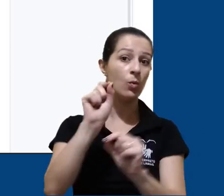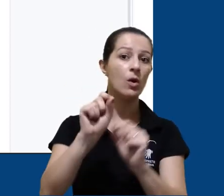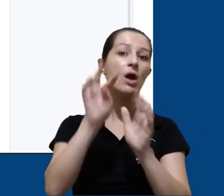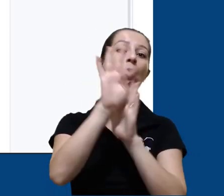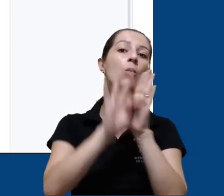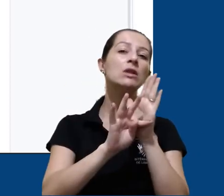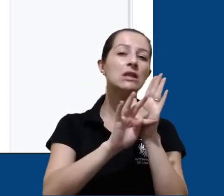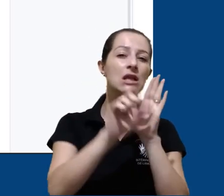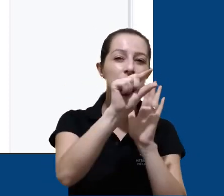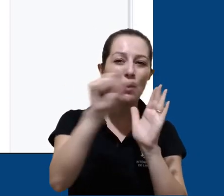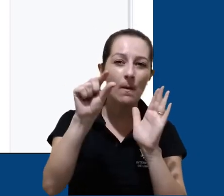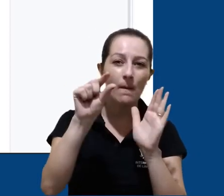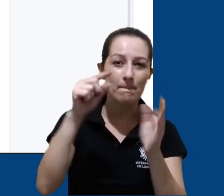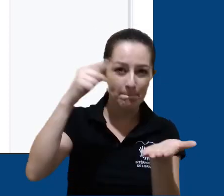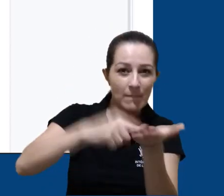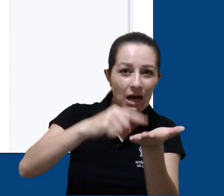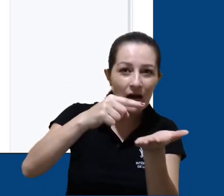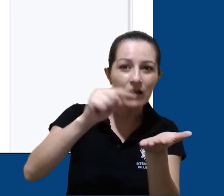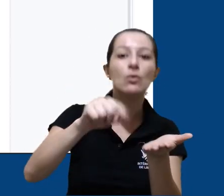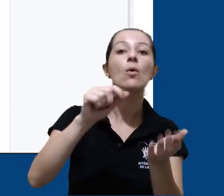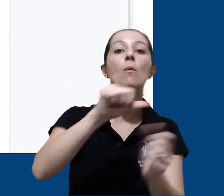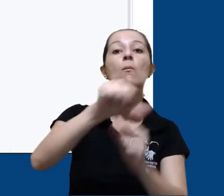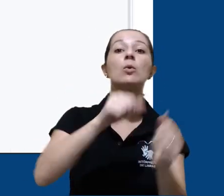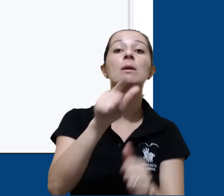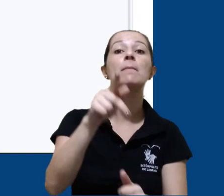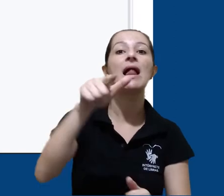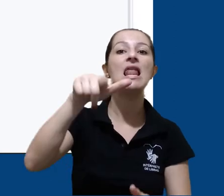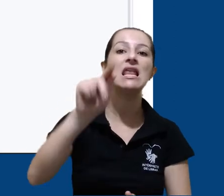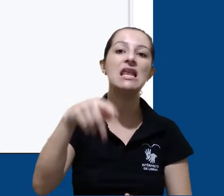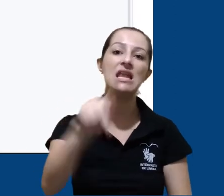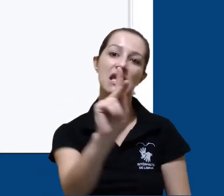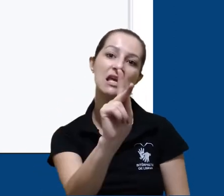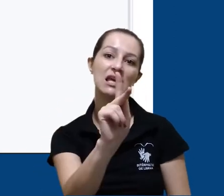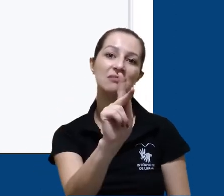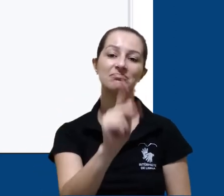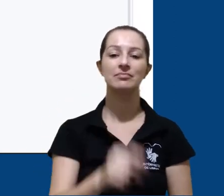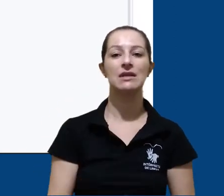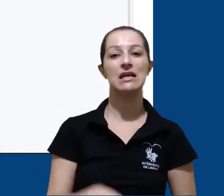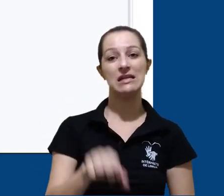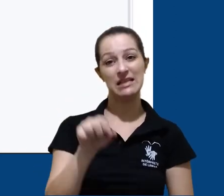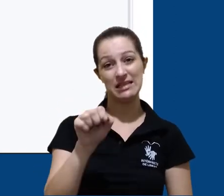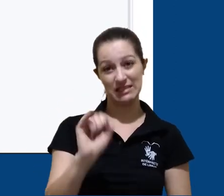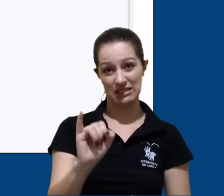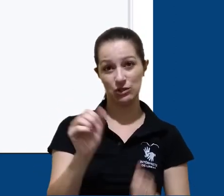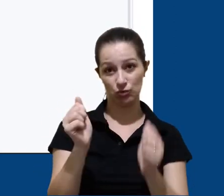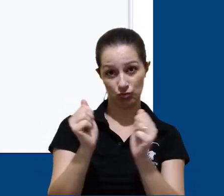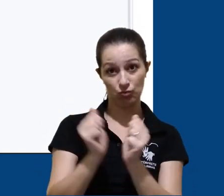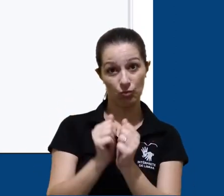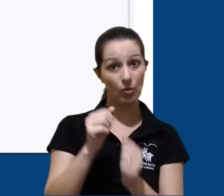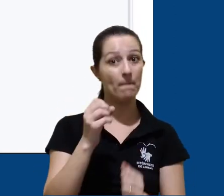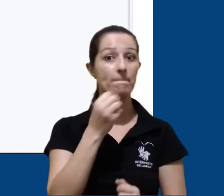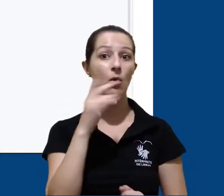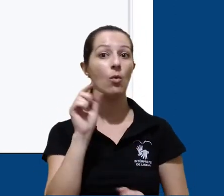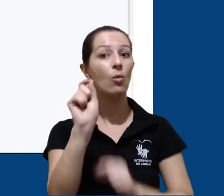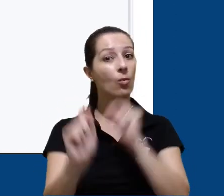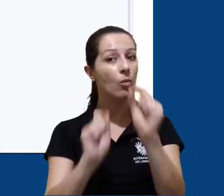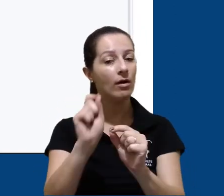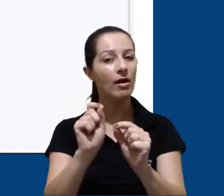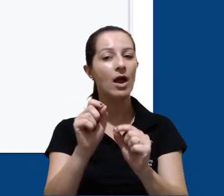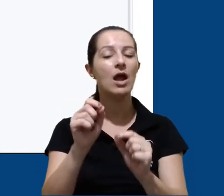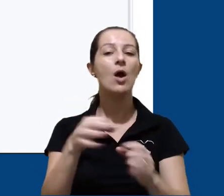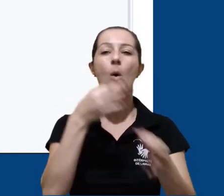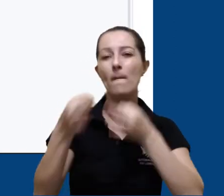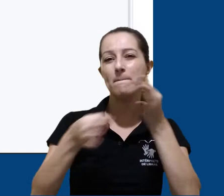pedaço de texto selecionado no nosso link casas de documento esteja sendo feita em conjunto é interessante adicionar